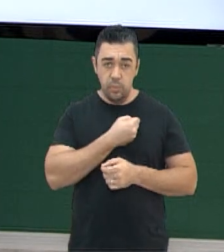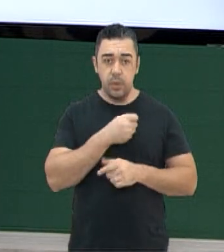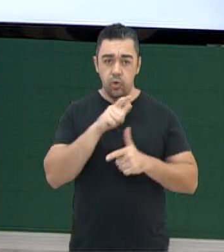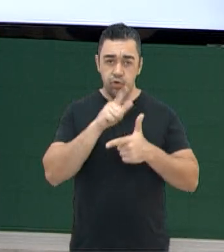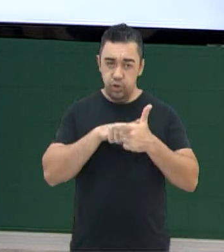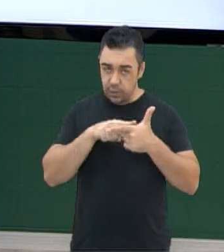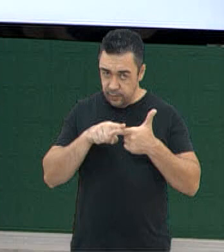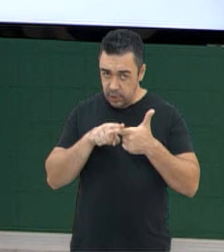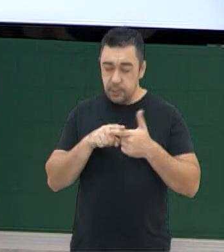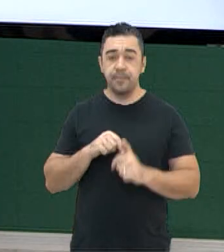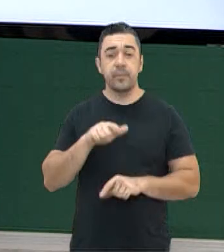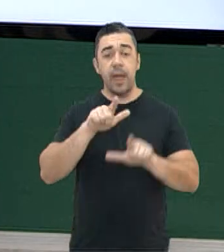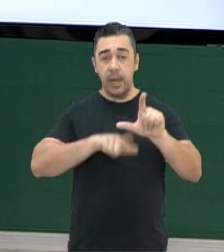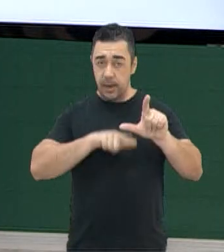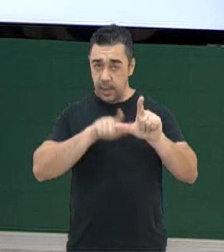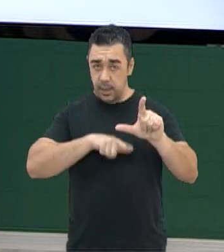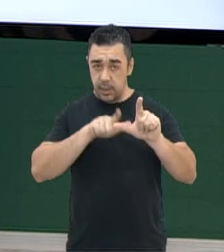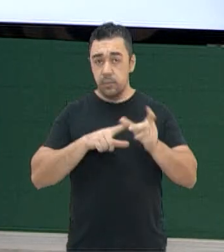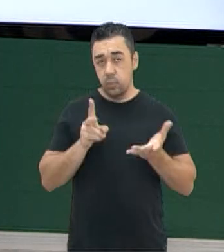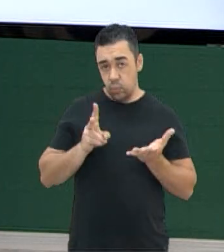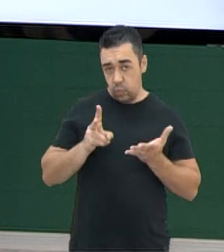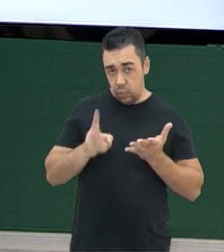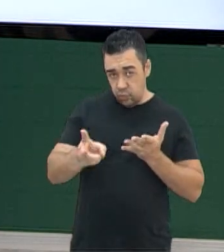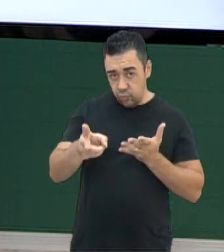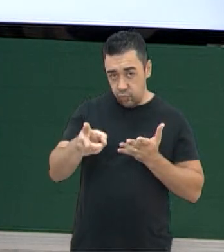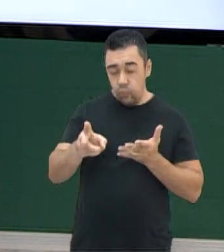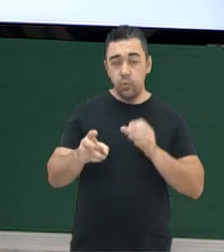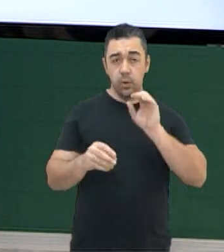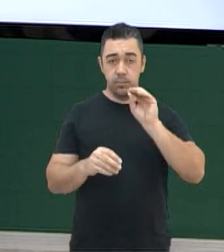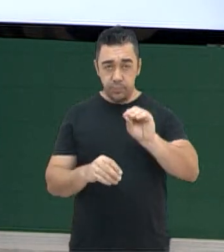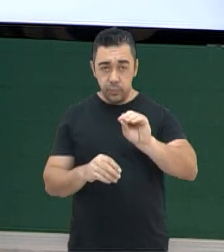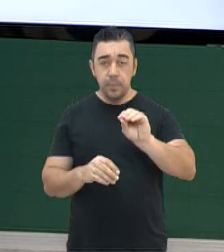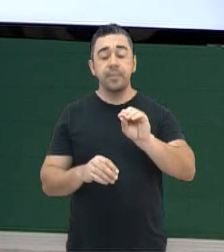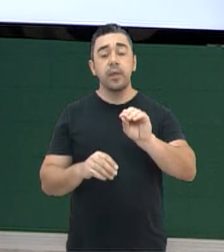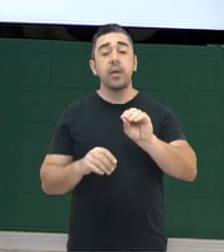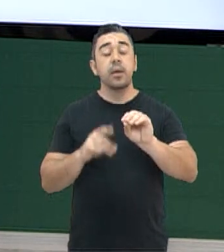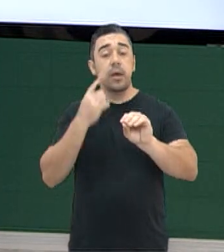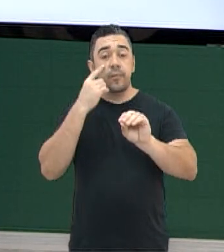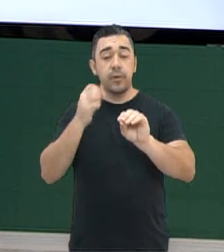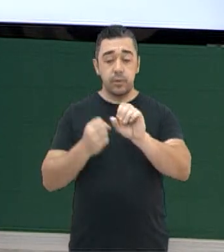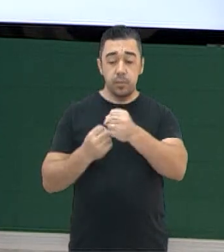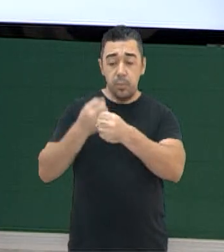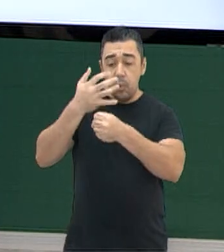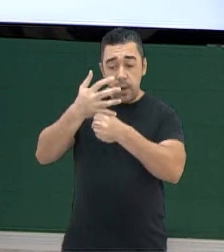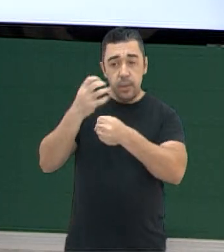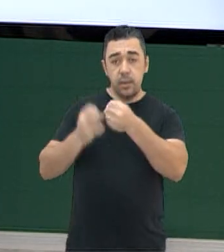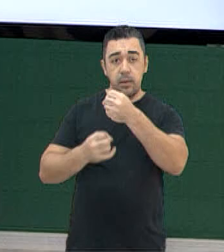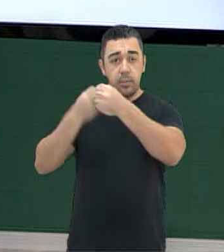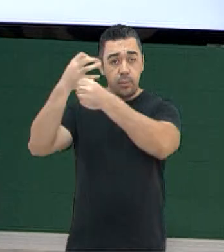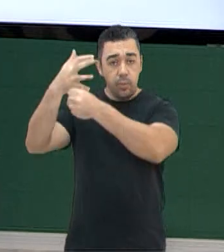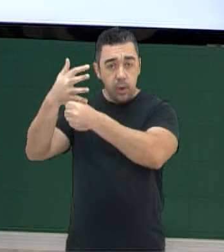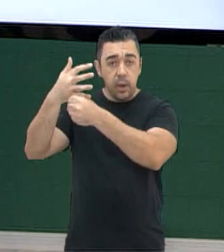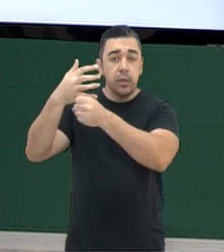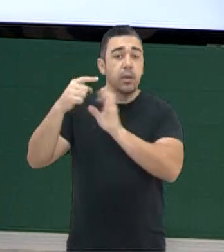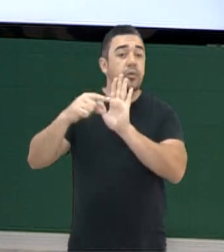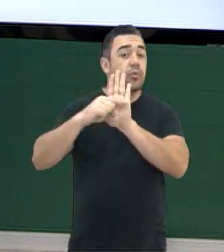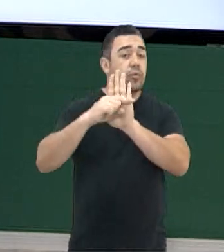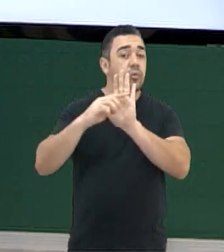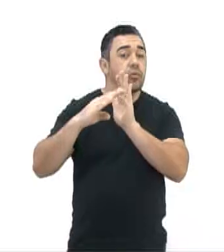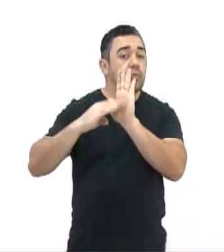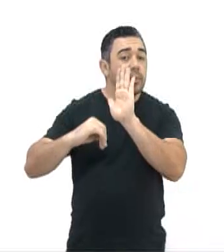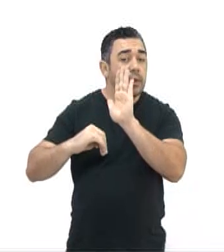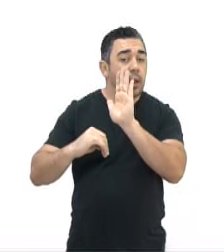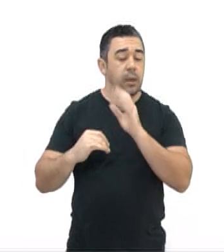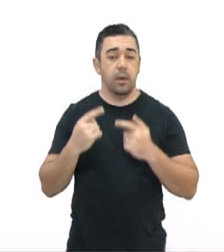que fazíamos com a letra? Se a base fosse igual, só subtraía os expoentes. Aqui não vai ser diferente.